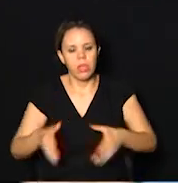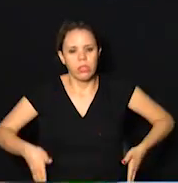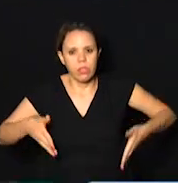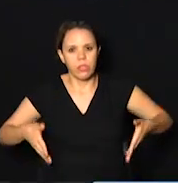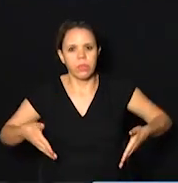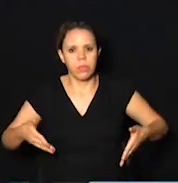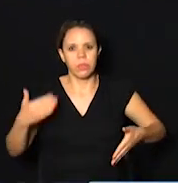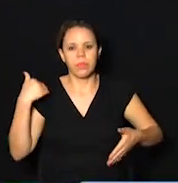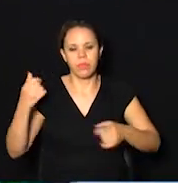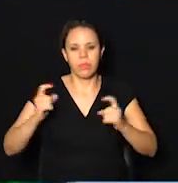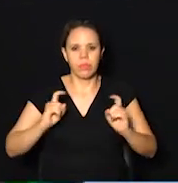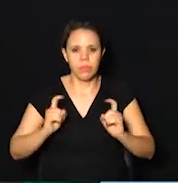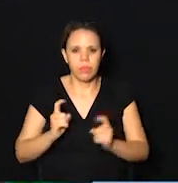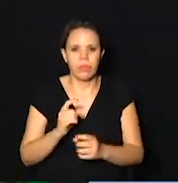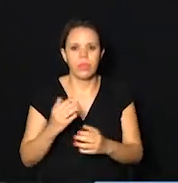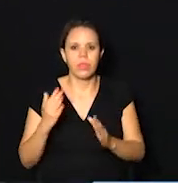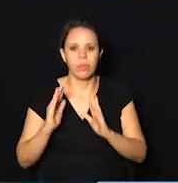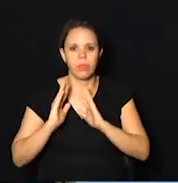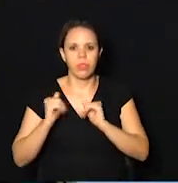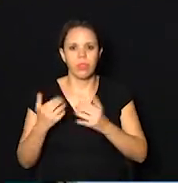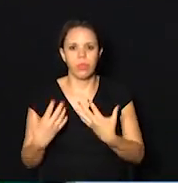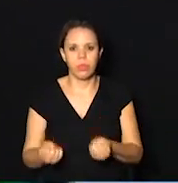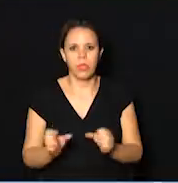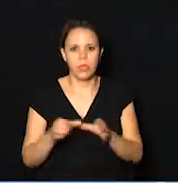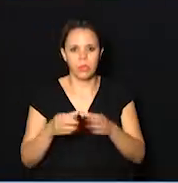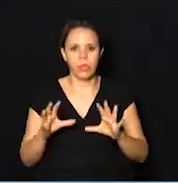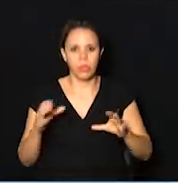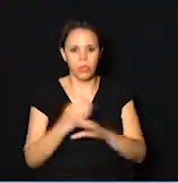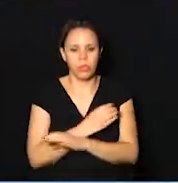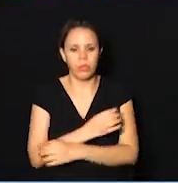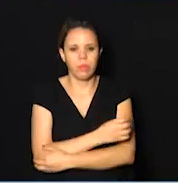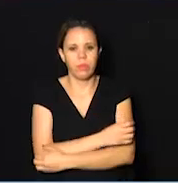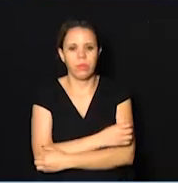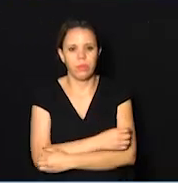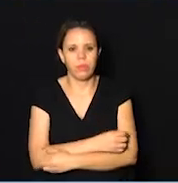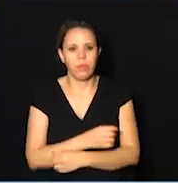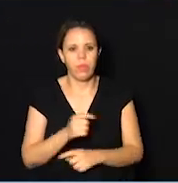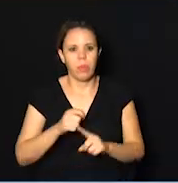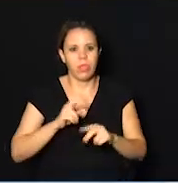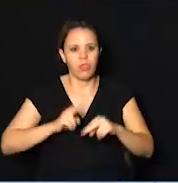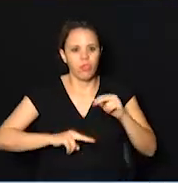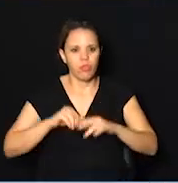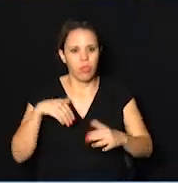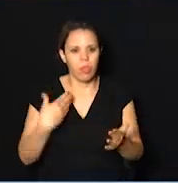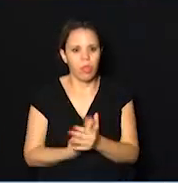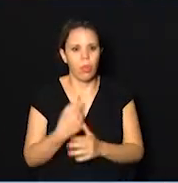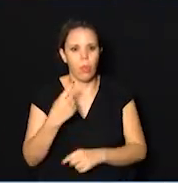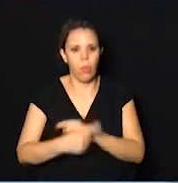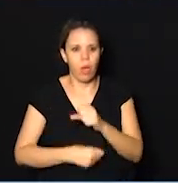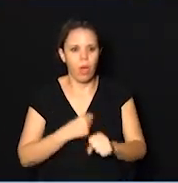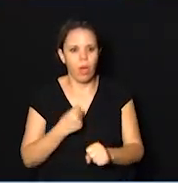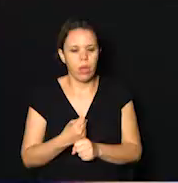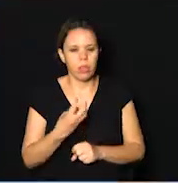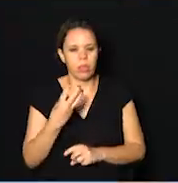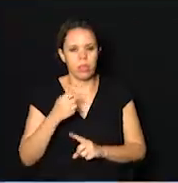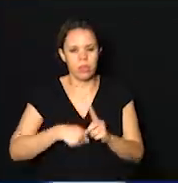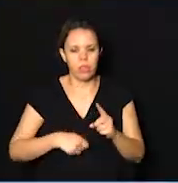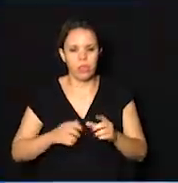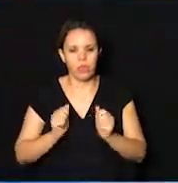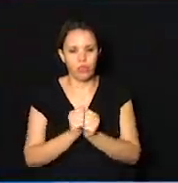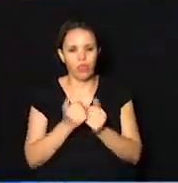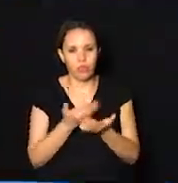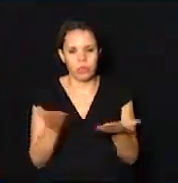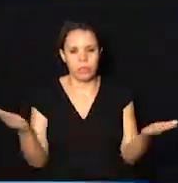confederação do chamou né aí pediu para mim assumir a equipe toda tocasse são junho até agora um ano e três meses que eu tô com eles